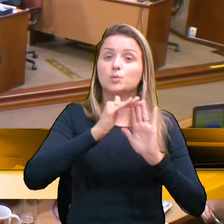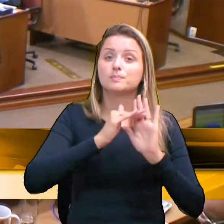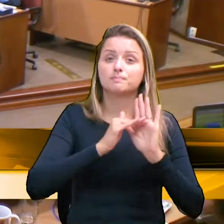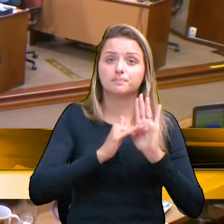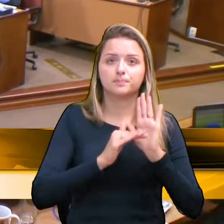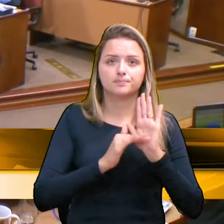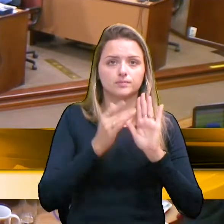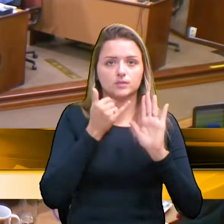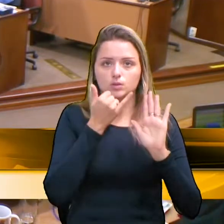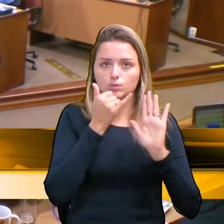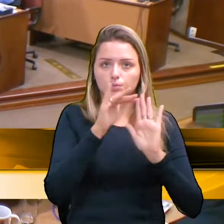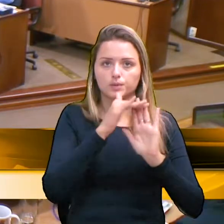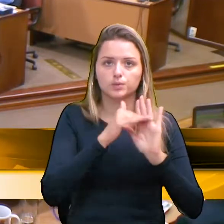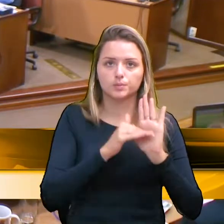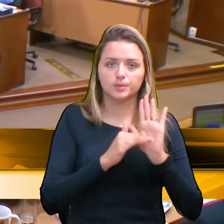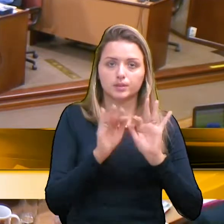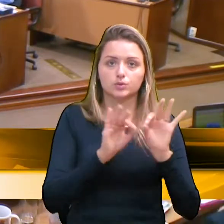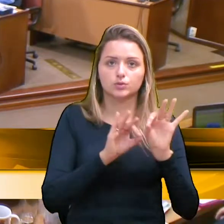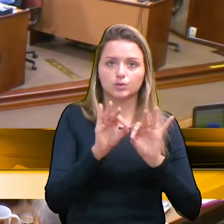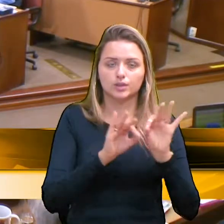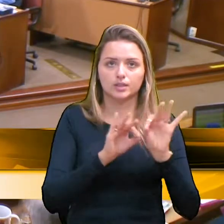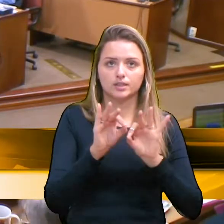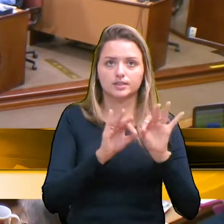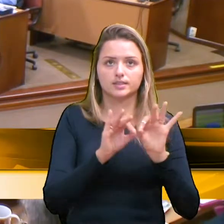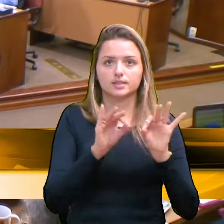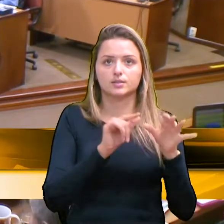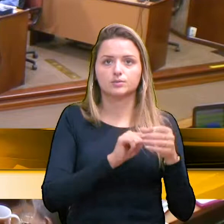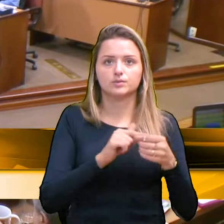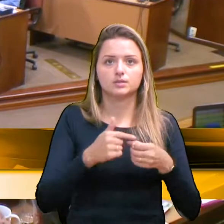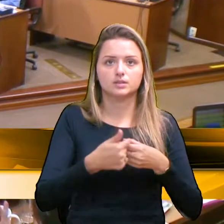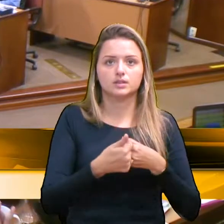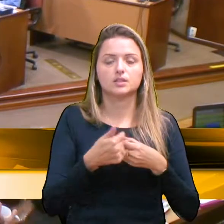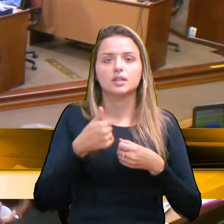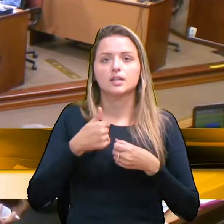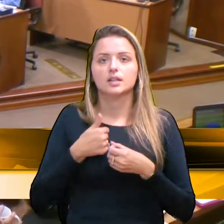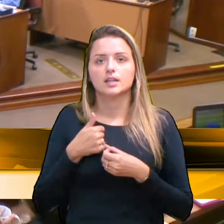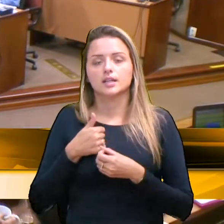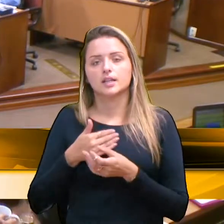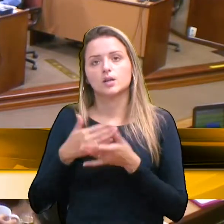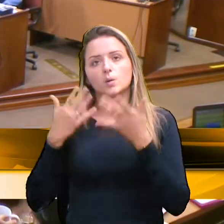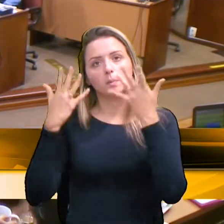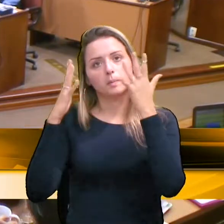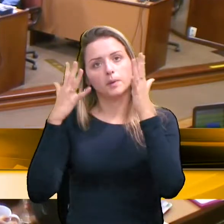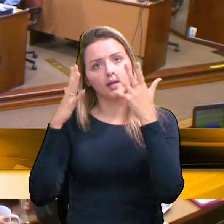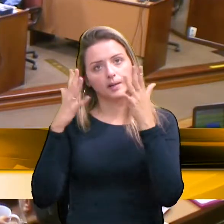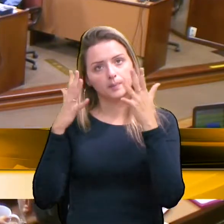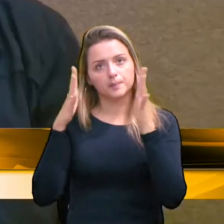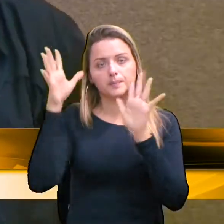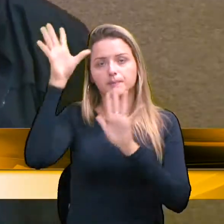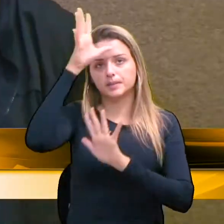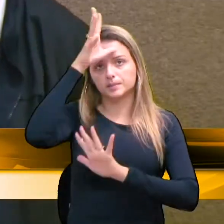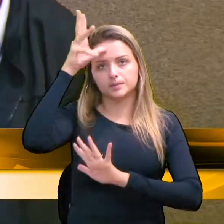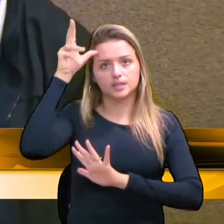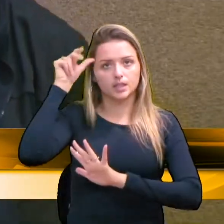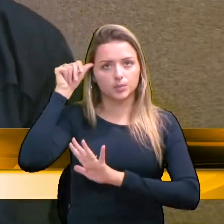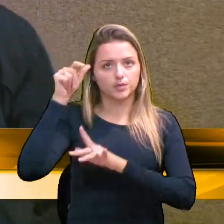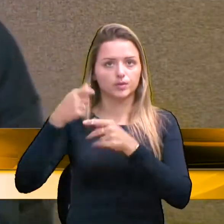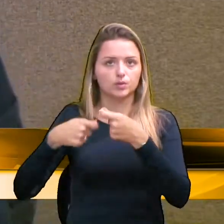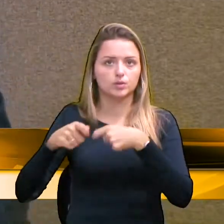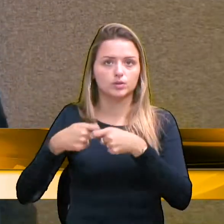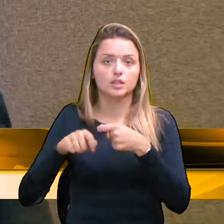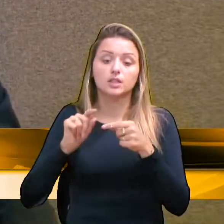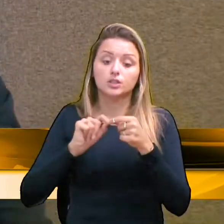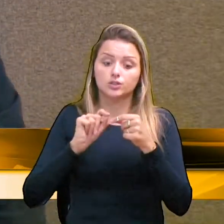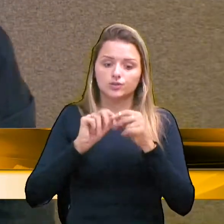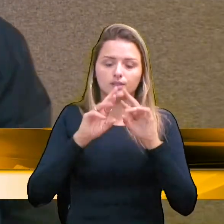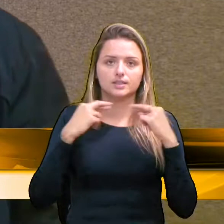Eu, em sessão anterior aqui, elogiei a iniciativa de parte da administração de promover essas